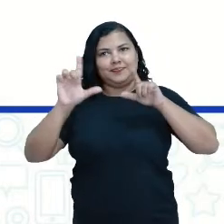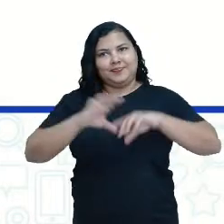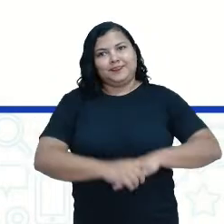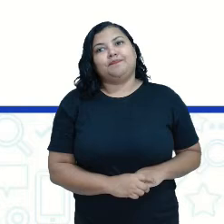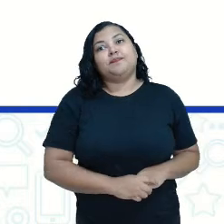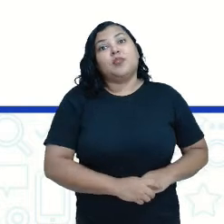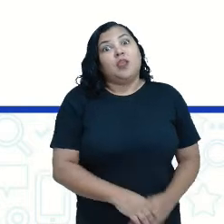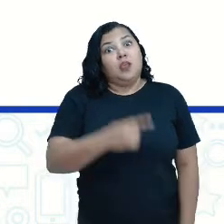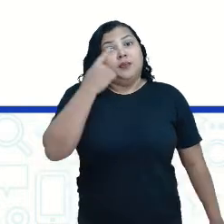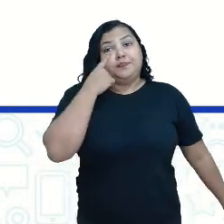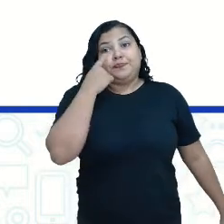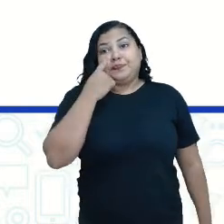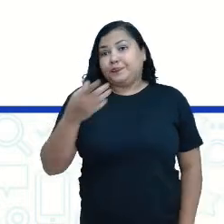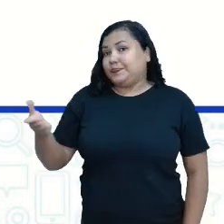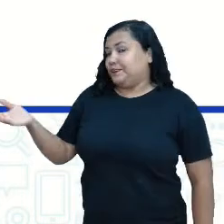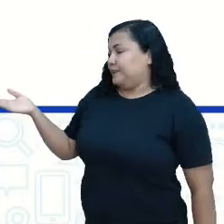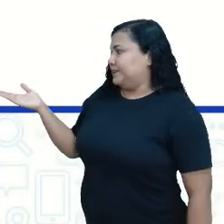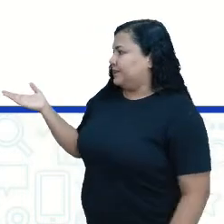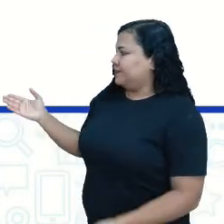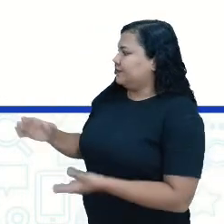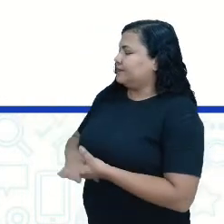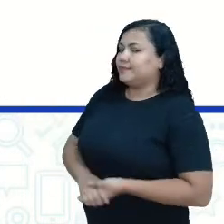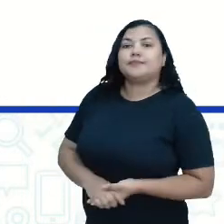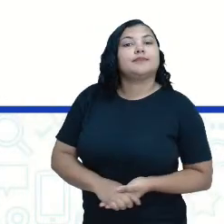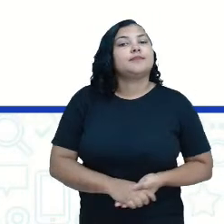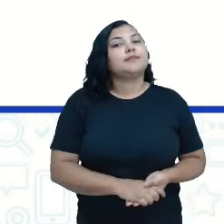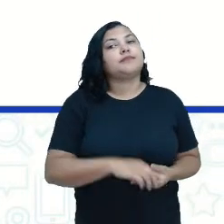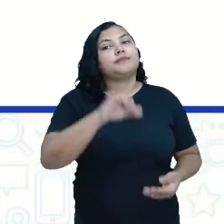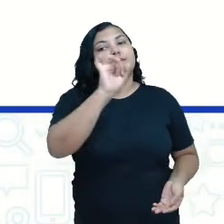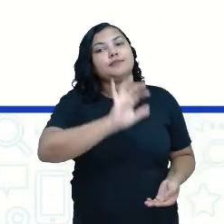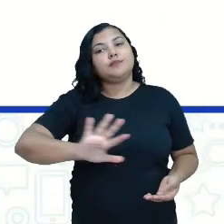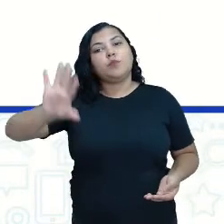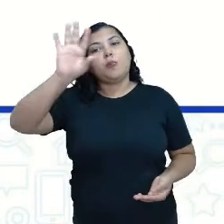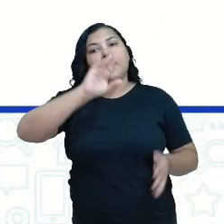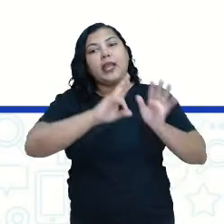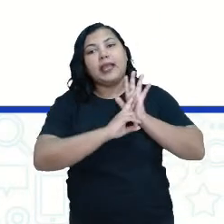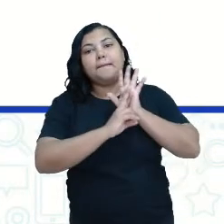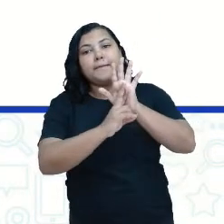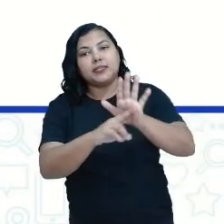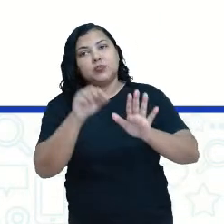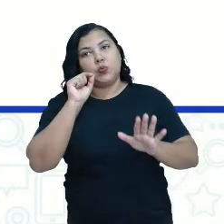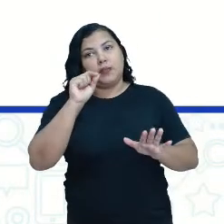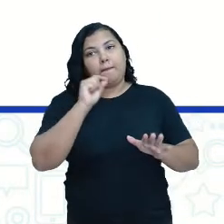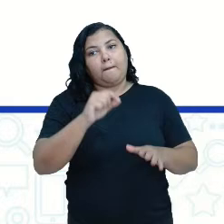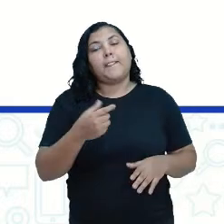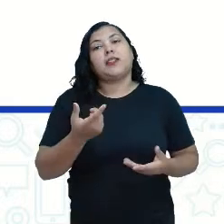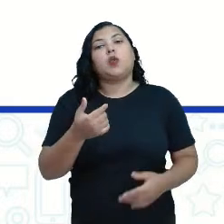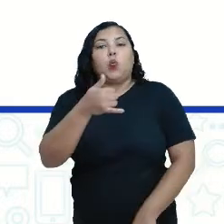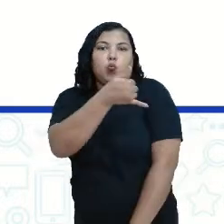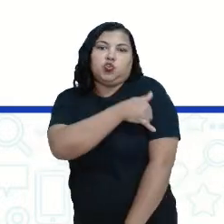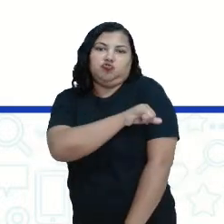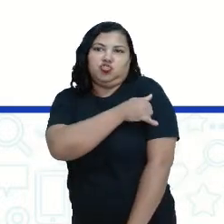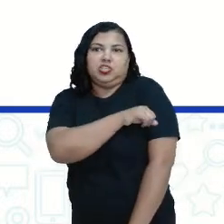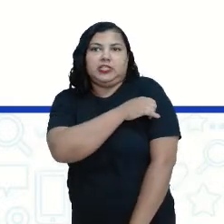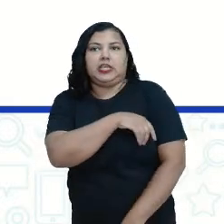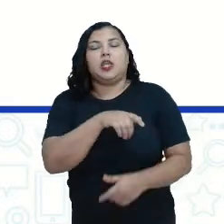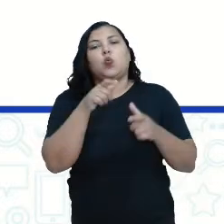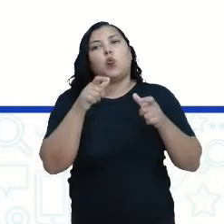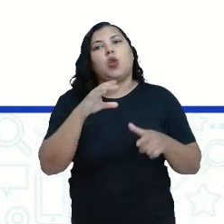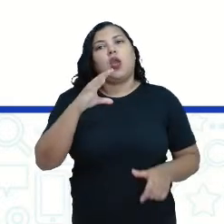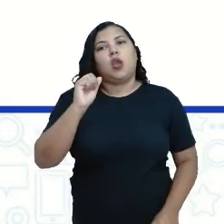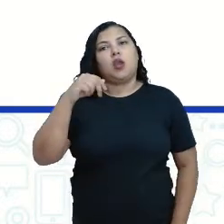O que é que a gente tem? A gente tem essa imagem, né, ela representa aí, ó, o Campo de Santana, no Rio de Janeiro.